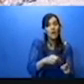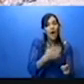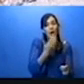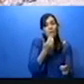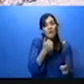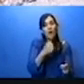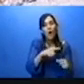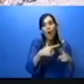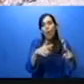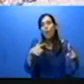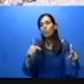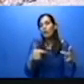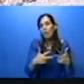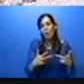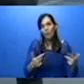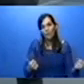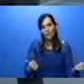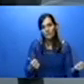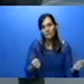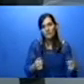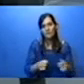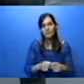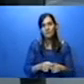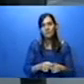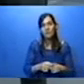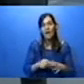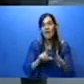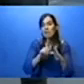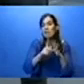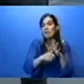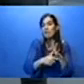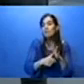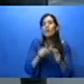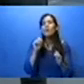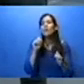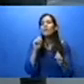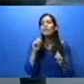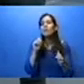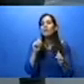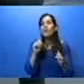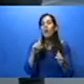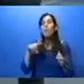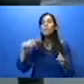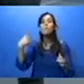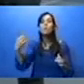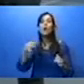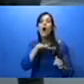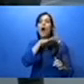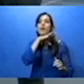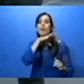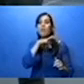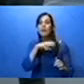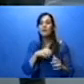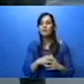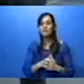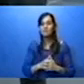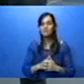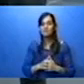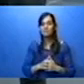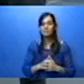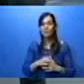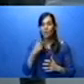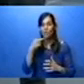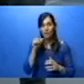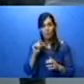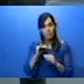alimentavam a partir de matéria orgânica em decomposição. E depois deles, quem foram os próximos animais a virem para o ambiente terrestre? Vou falar um pouco mais